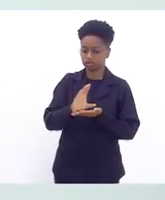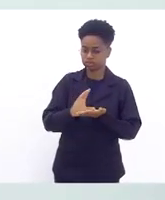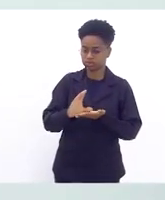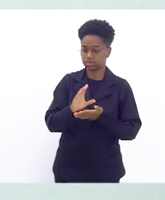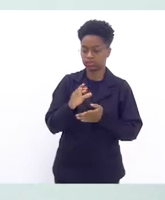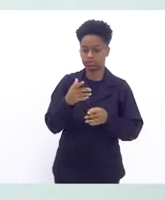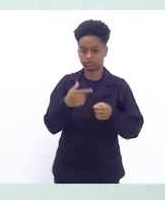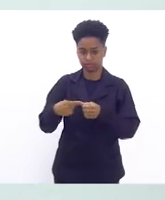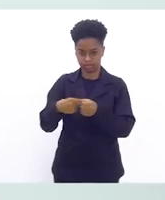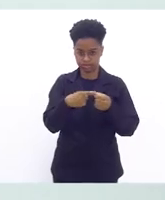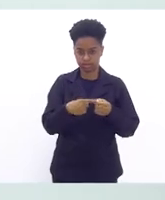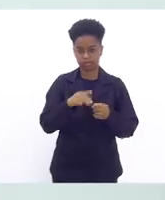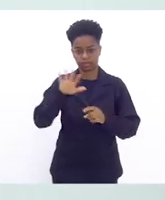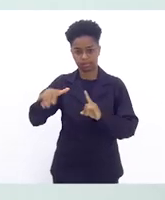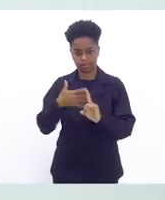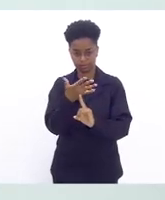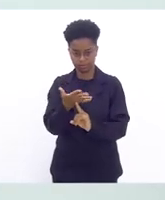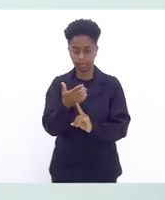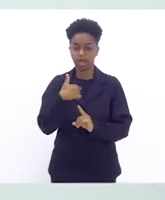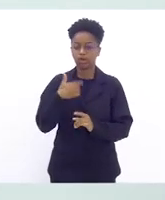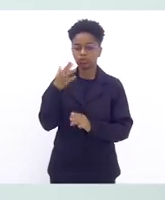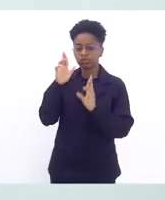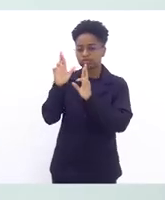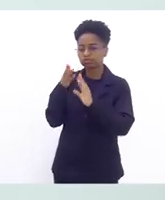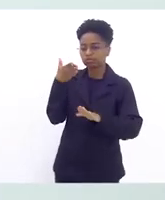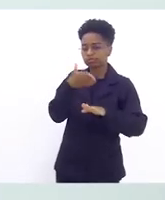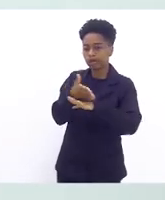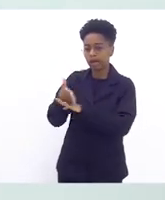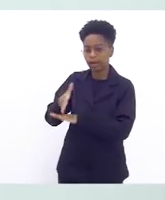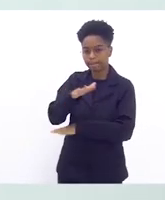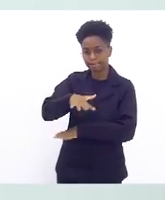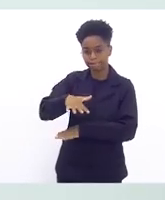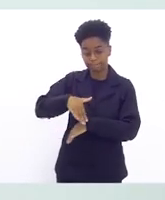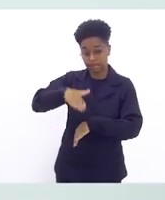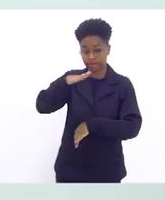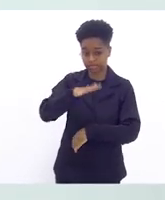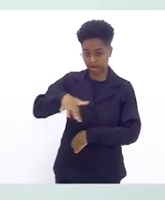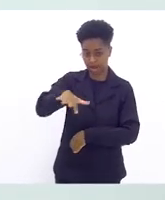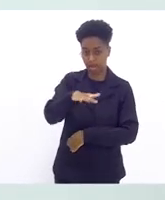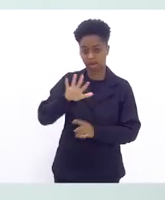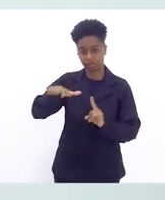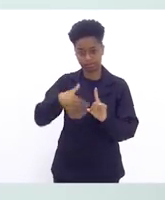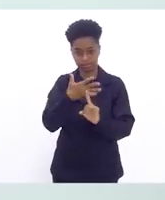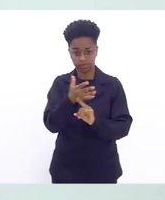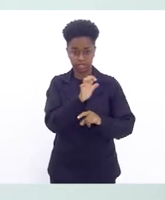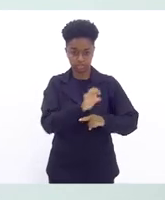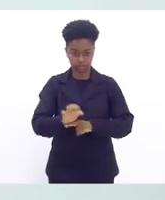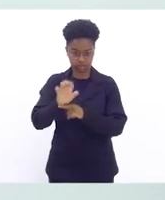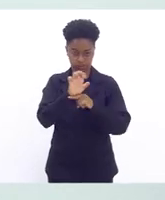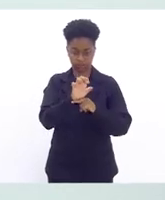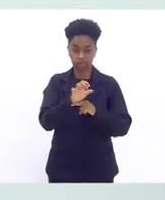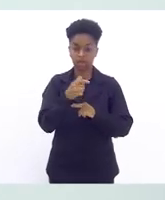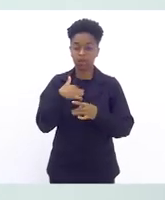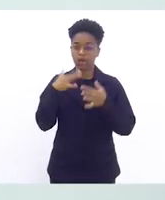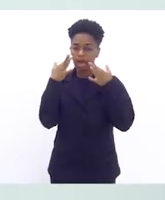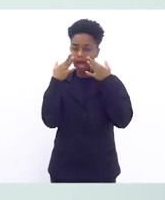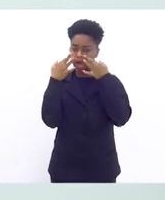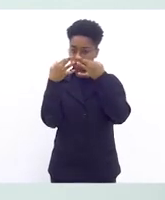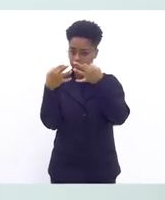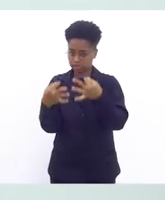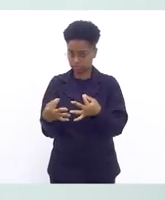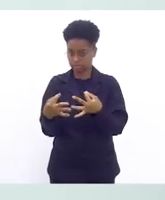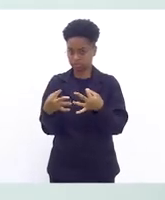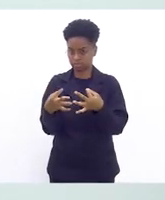conseguir frequentar mais as questões estaduais do meio ambiente me chamou atenção